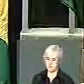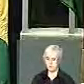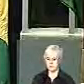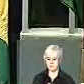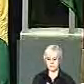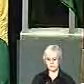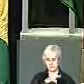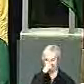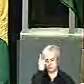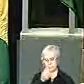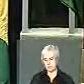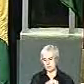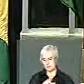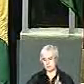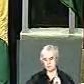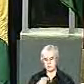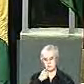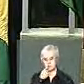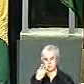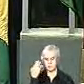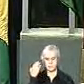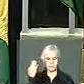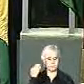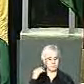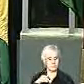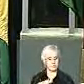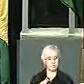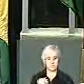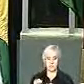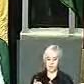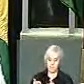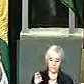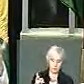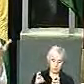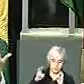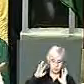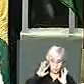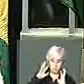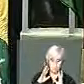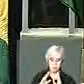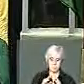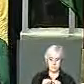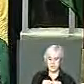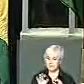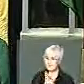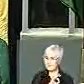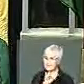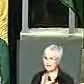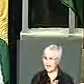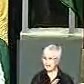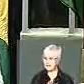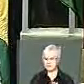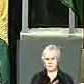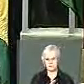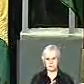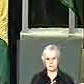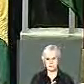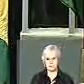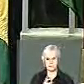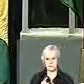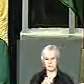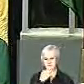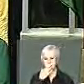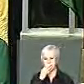pessoas que até bem pouco tempo eram percebidas, pessoas que até bem pouco tempo não eram percebidas pelos